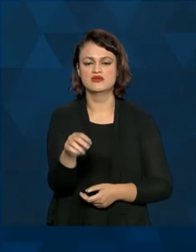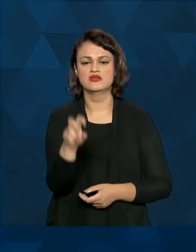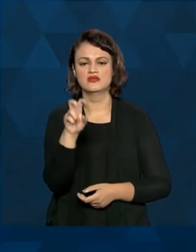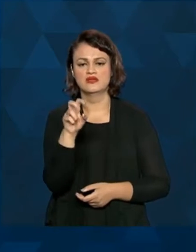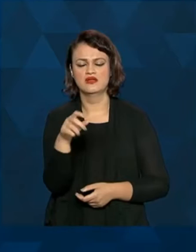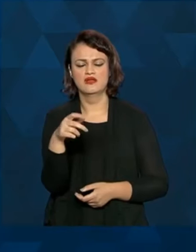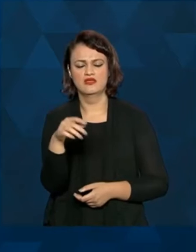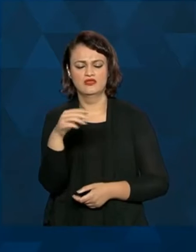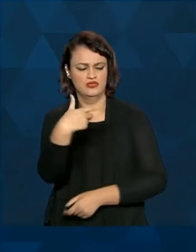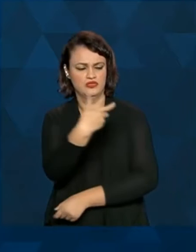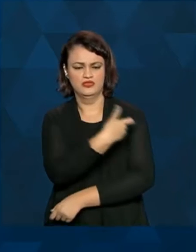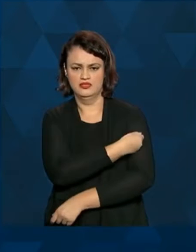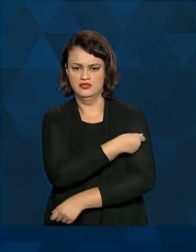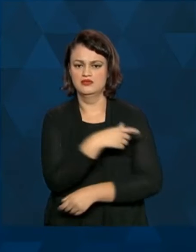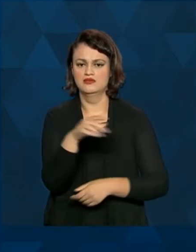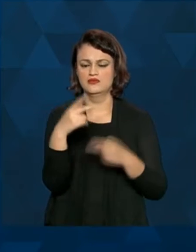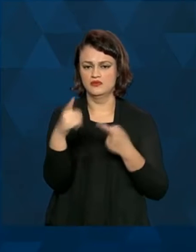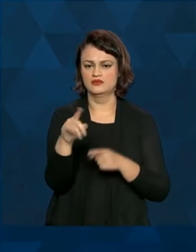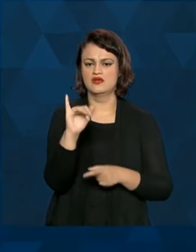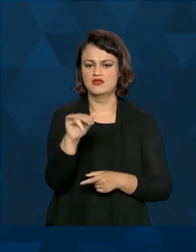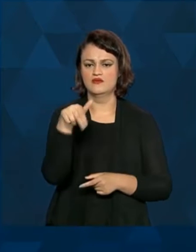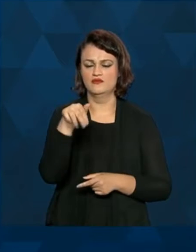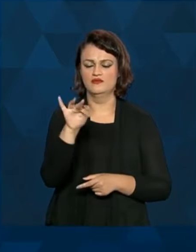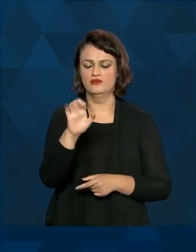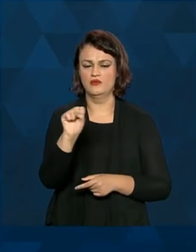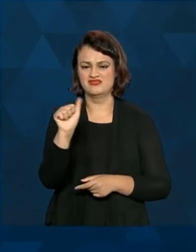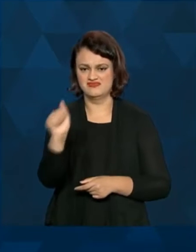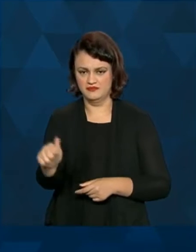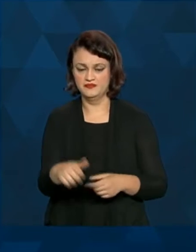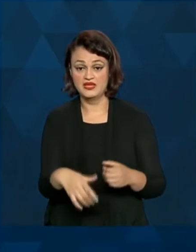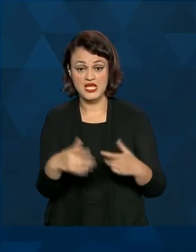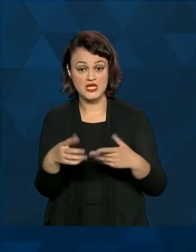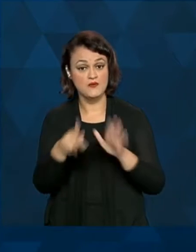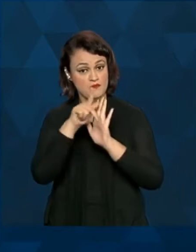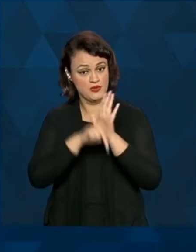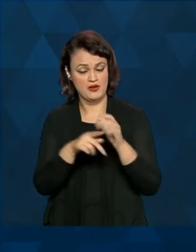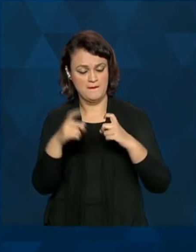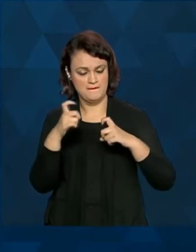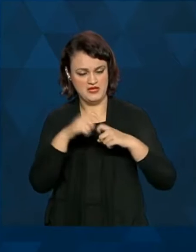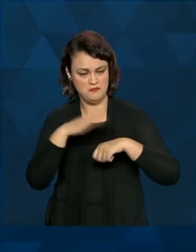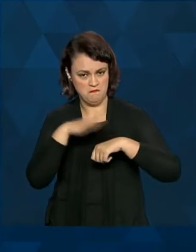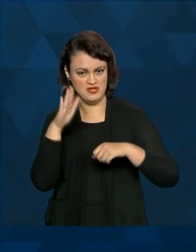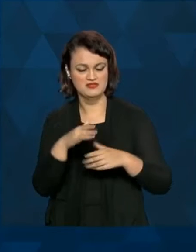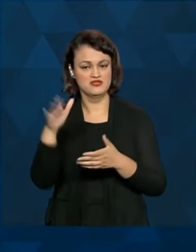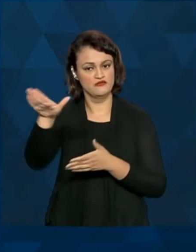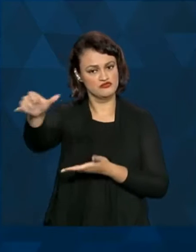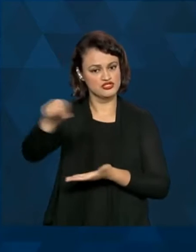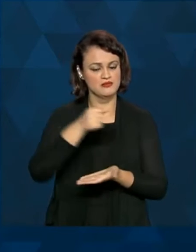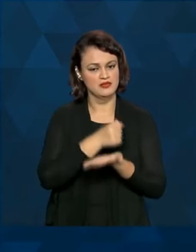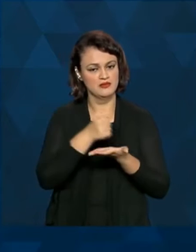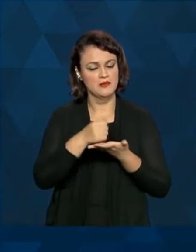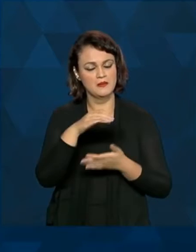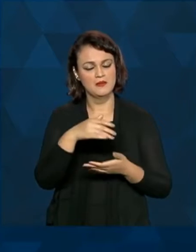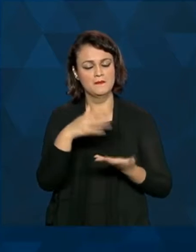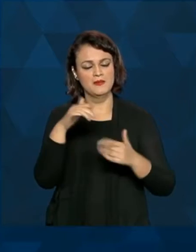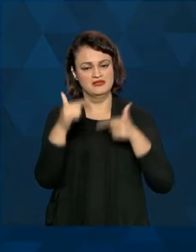5.326.500 doses de vacina contra a influenza e, pelo programa Mais Médicos, foram contratados para trabalhar na atenção